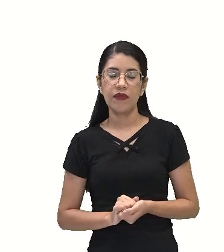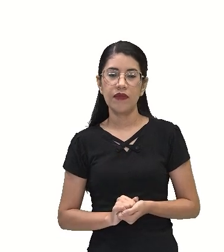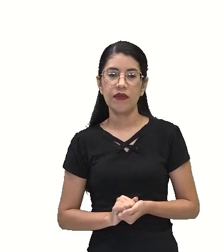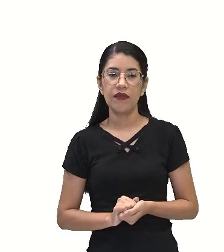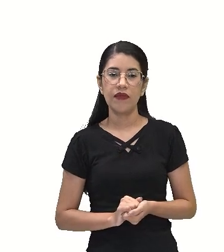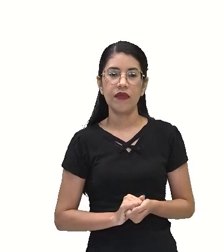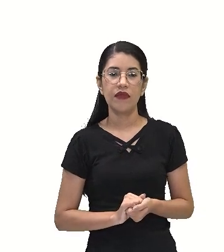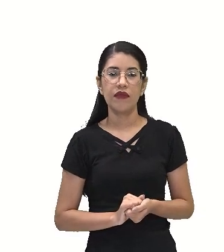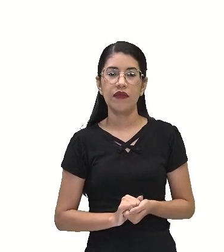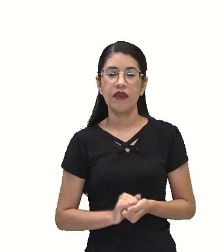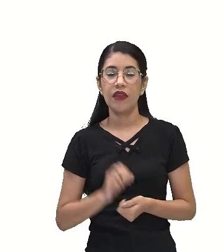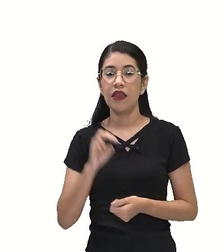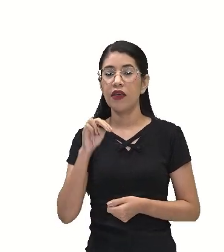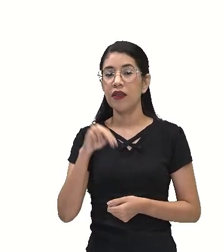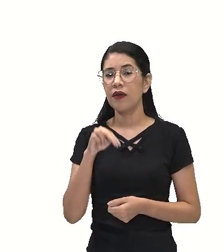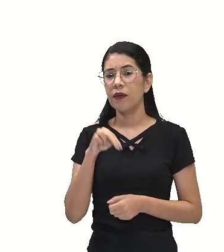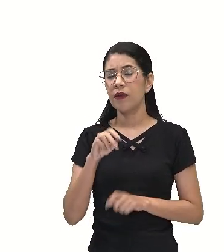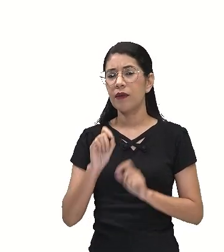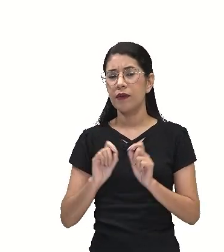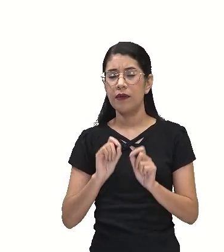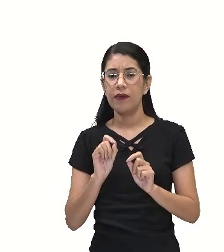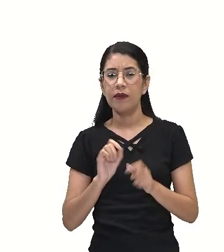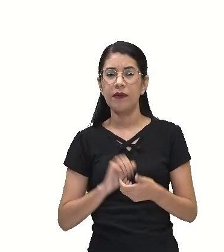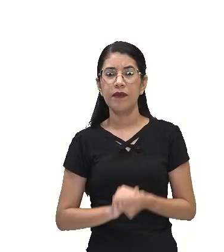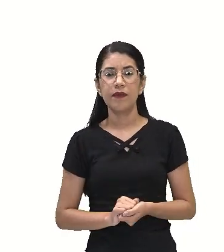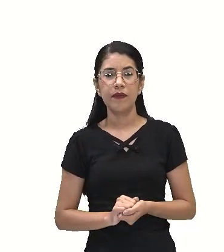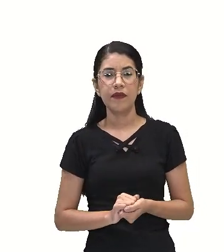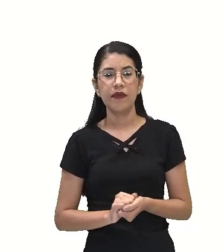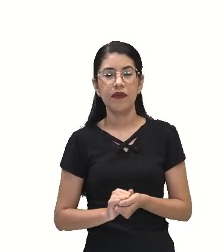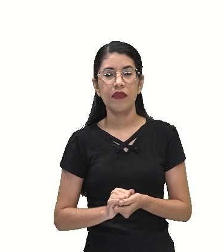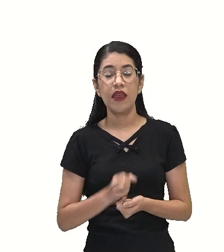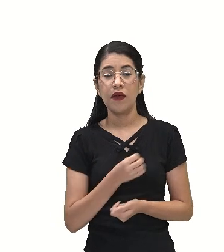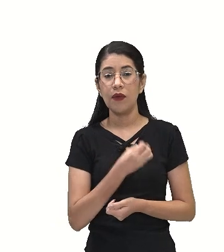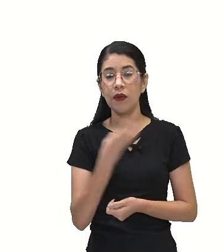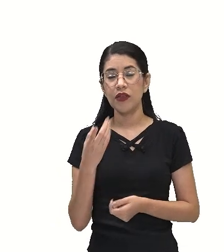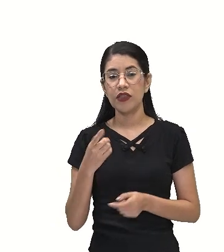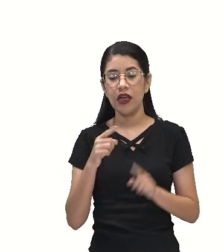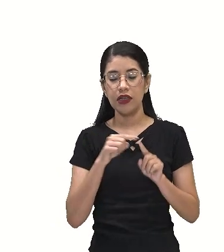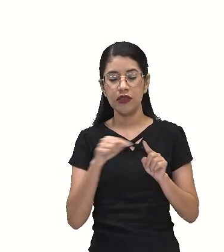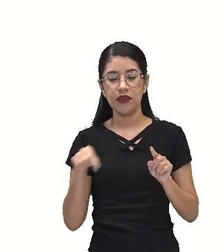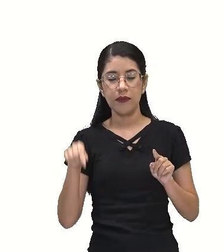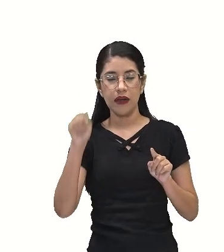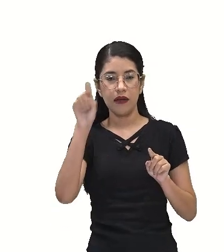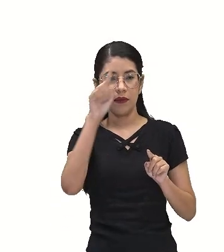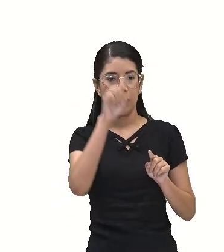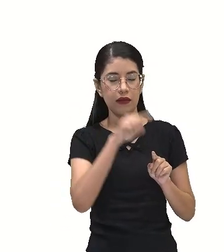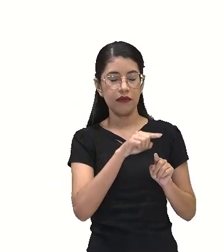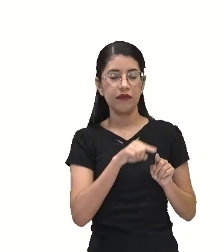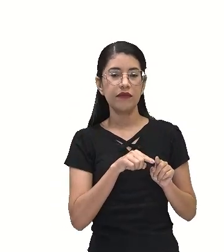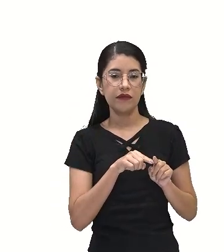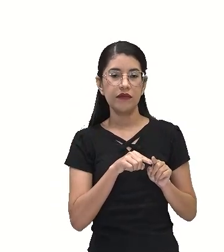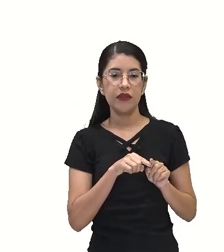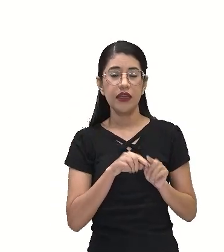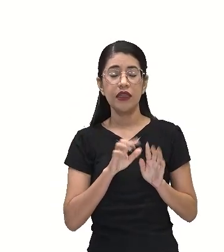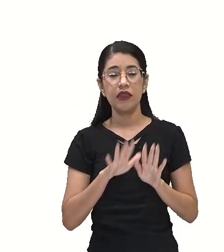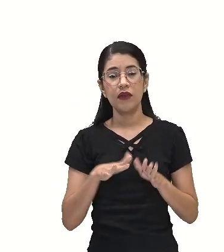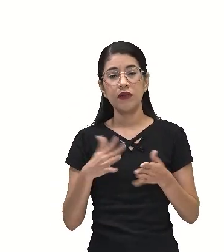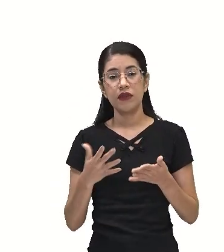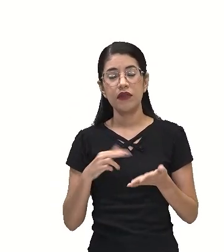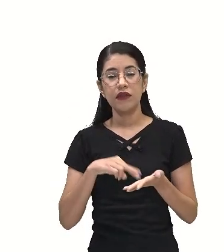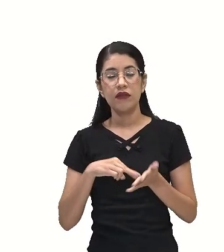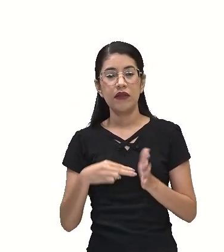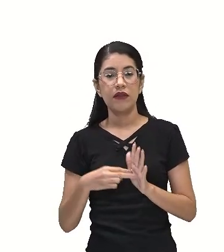ok? E o N vai ser exatamente meu número de lados. Então, aqui, claro, nós temos a